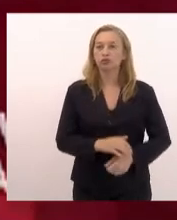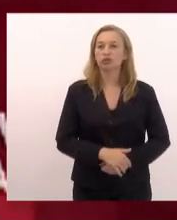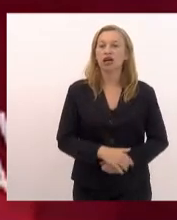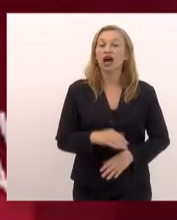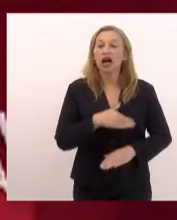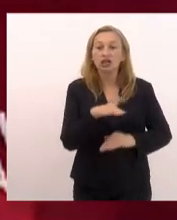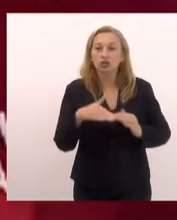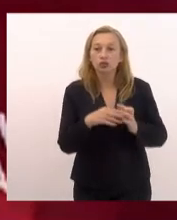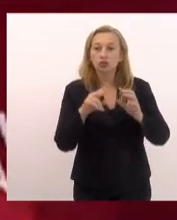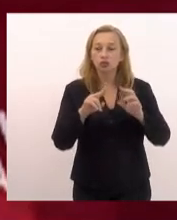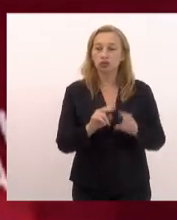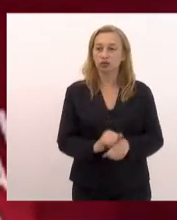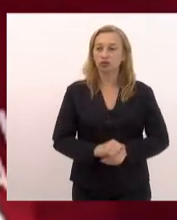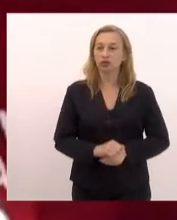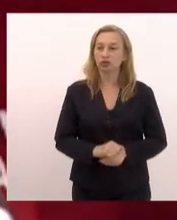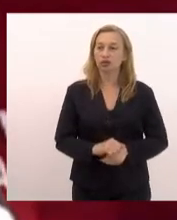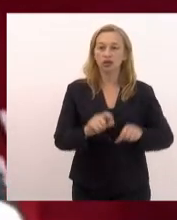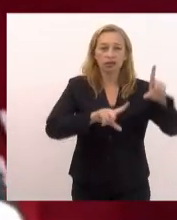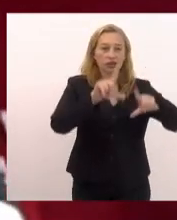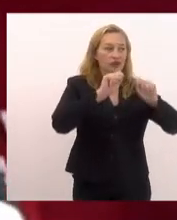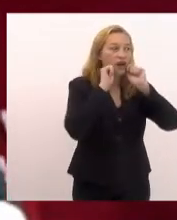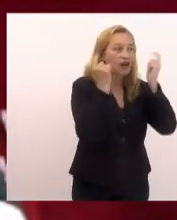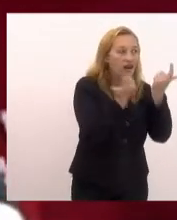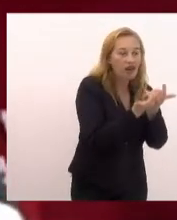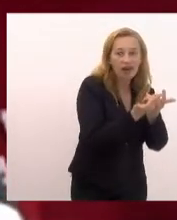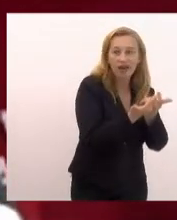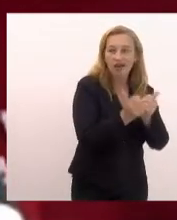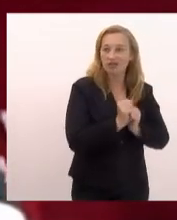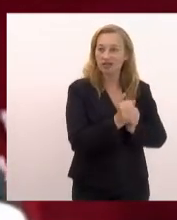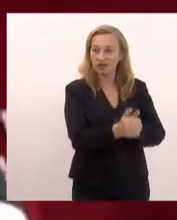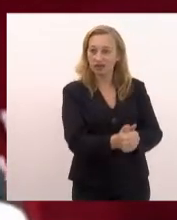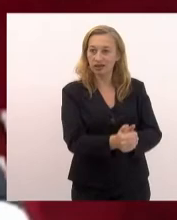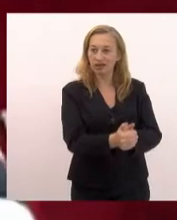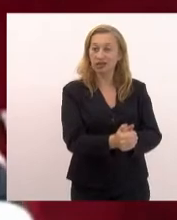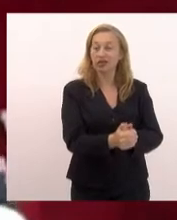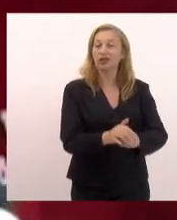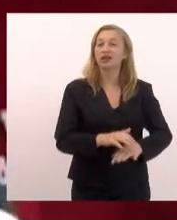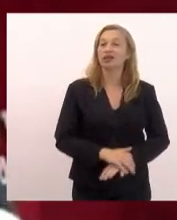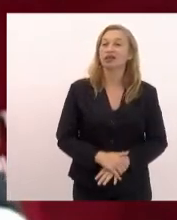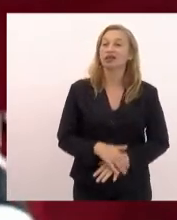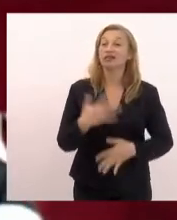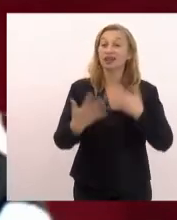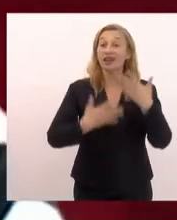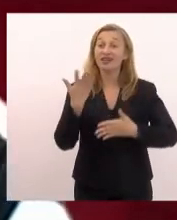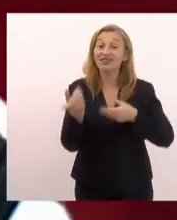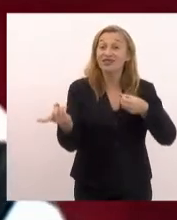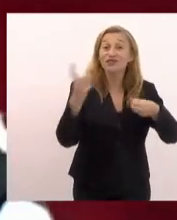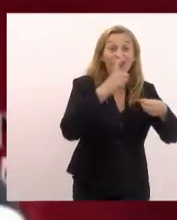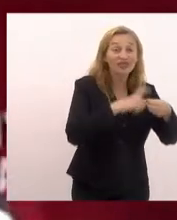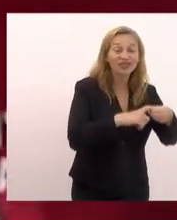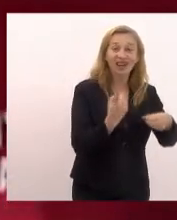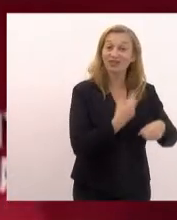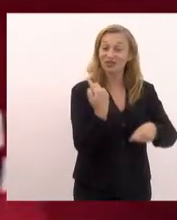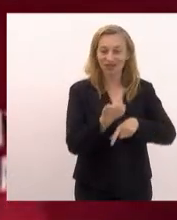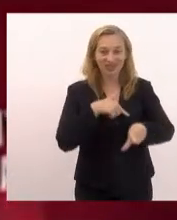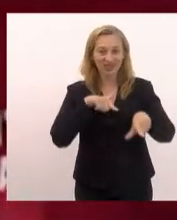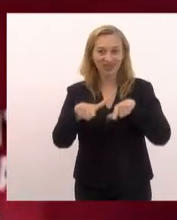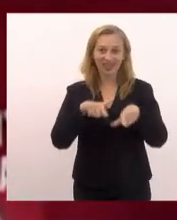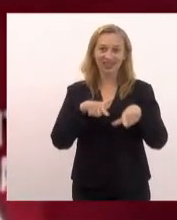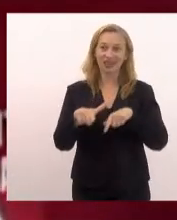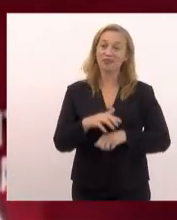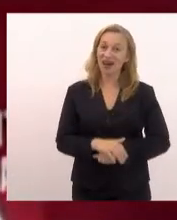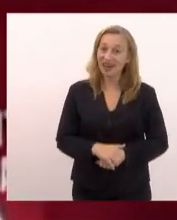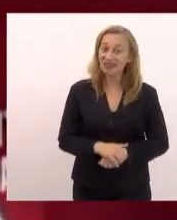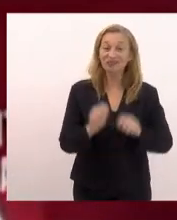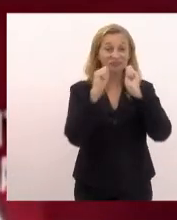nos assistem pela TV Alerj, dizendo da nossa alegria de retornar às nossas atividades